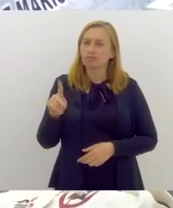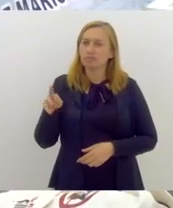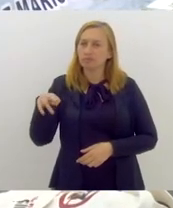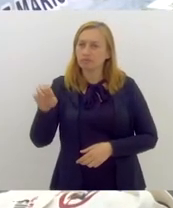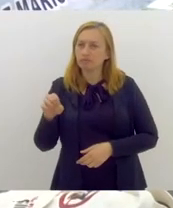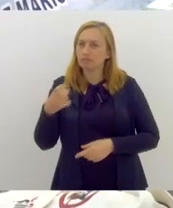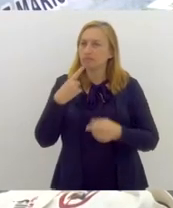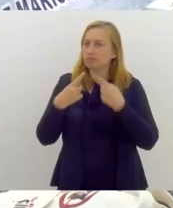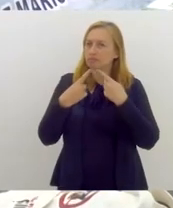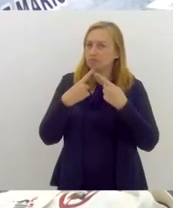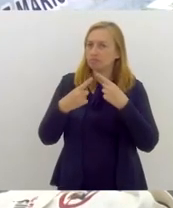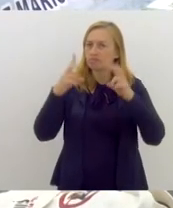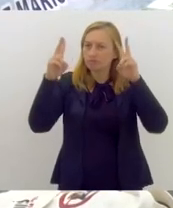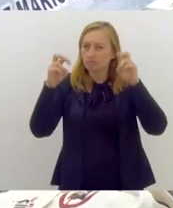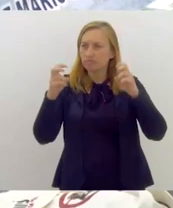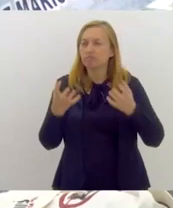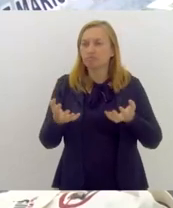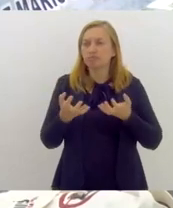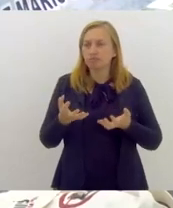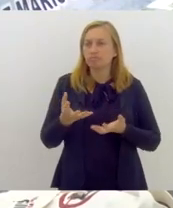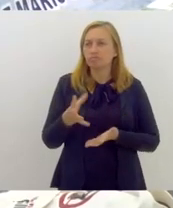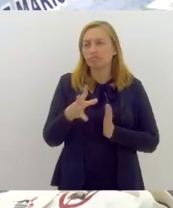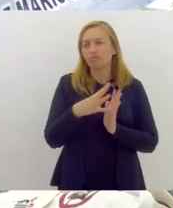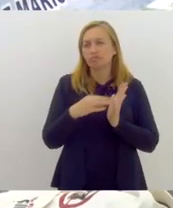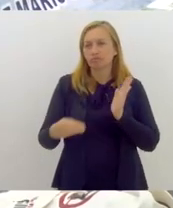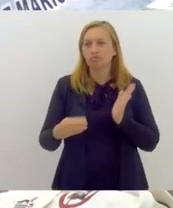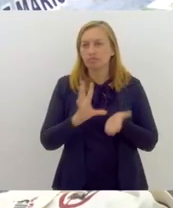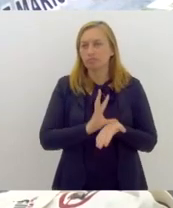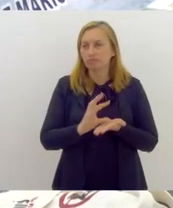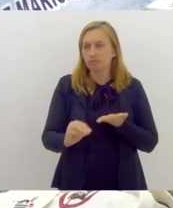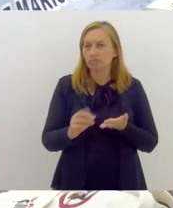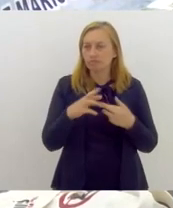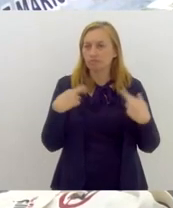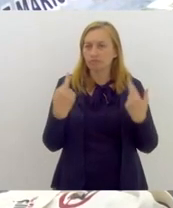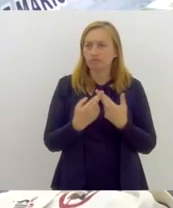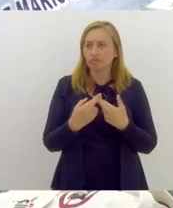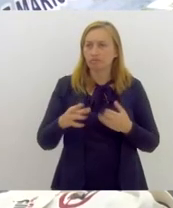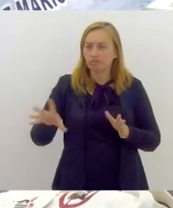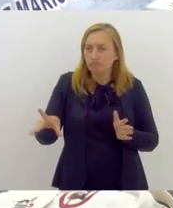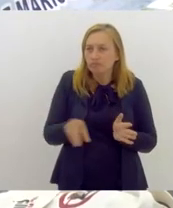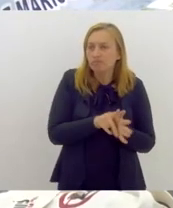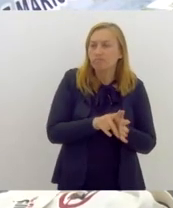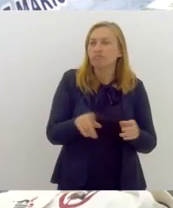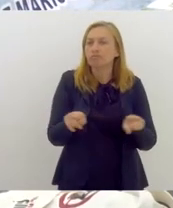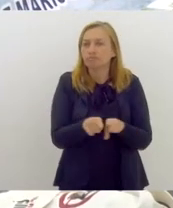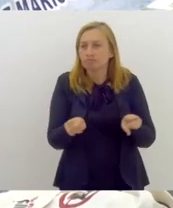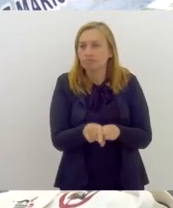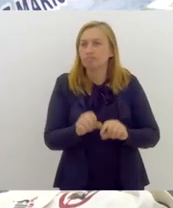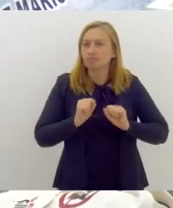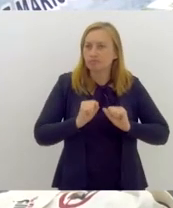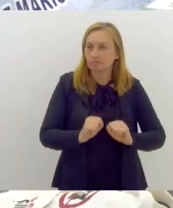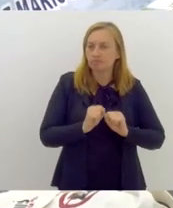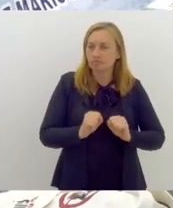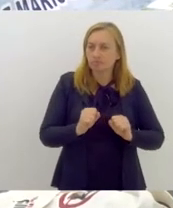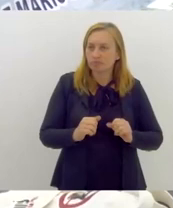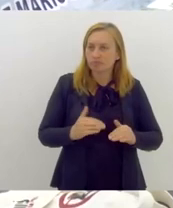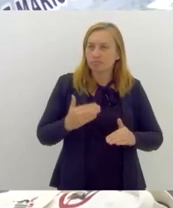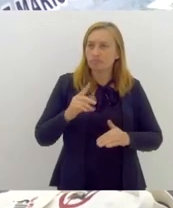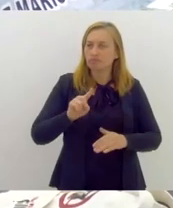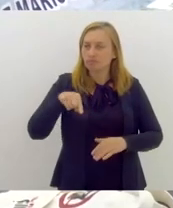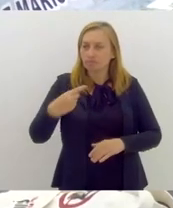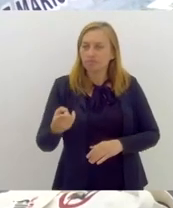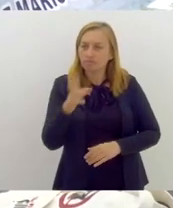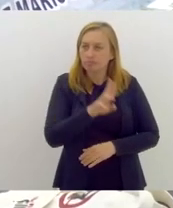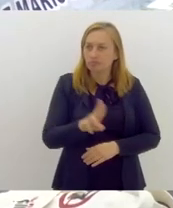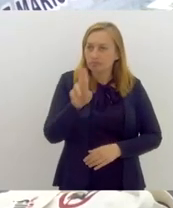se discutiu gostaria de ter essa cópia dessa ata dessa reunião para poder anexar também para que eu pudesse também mais na frente poder utilizar